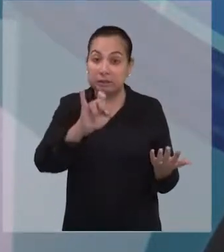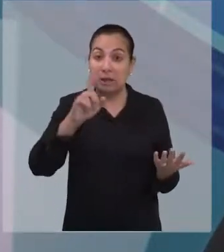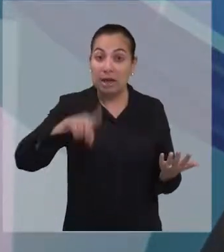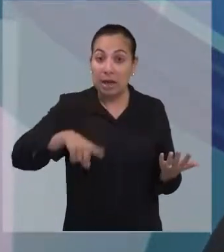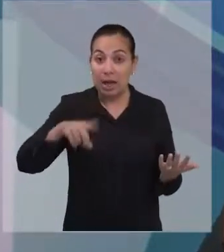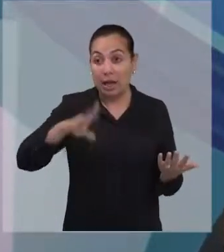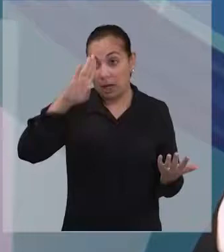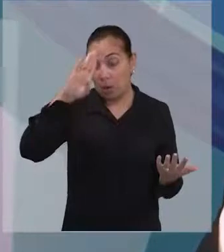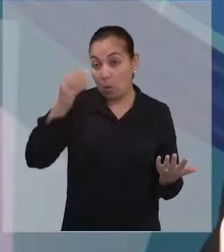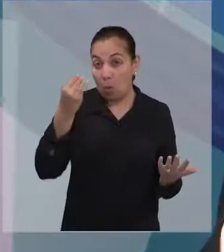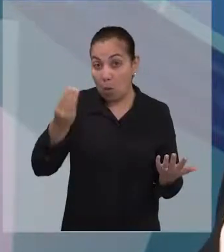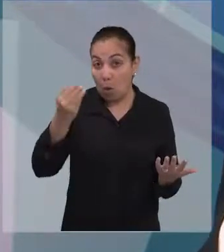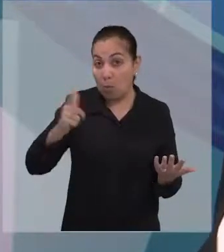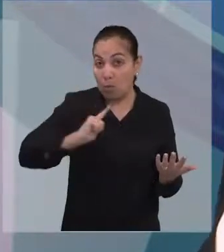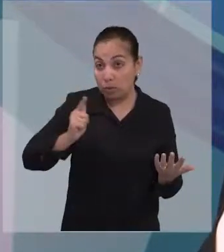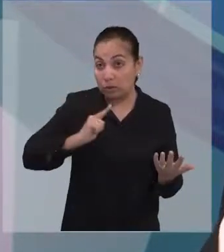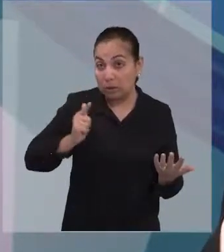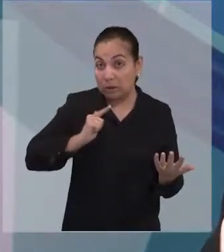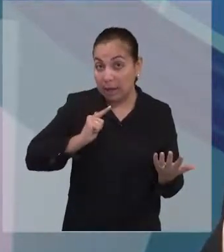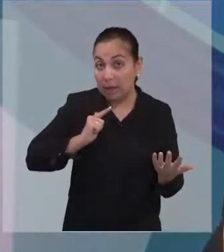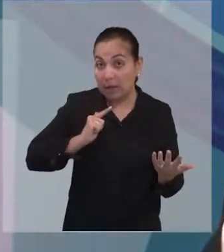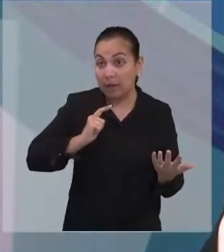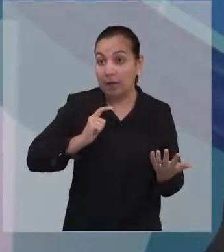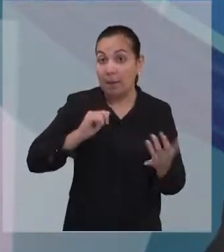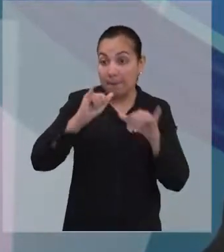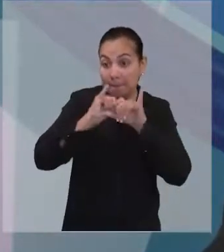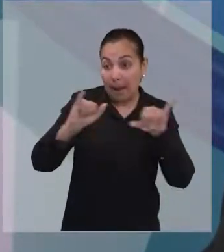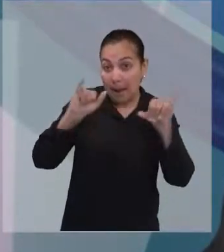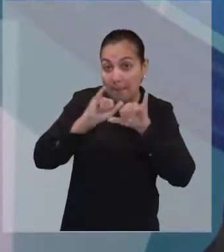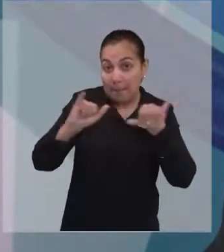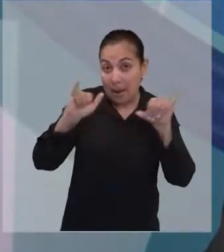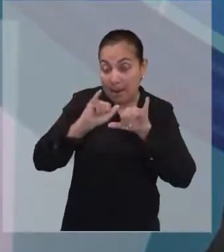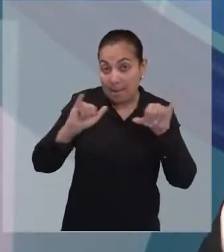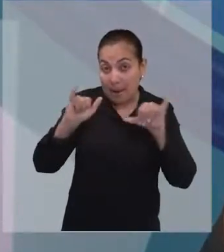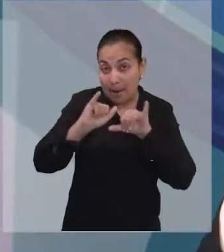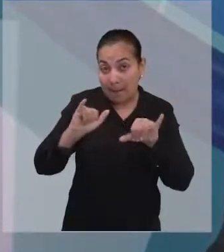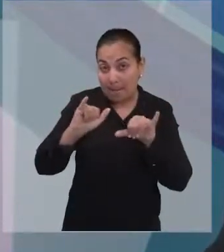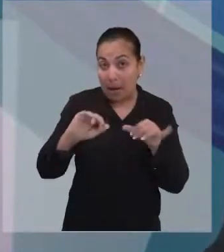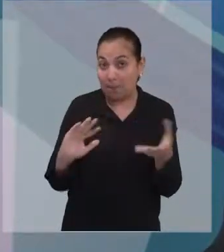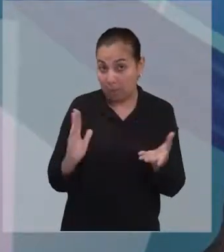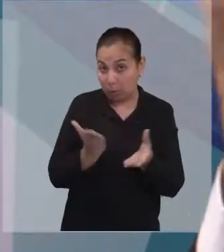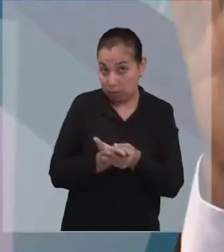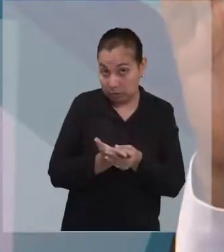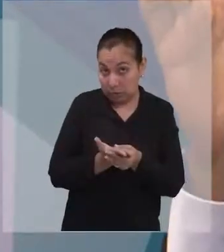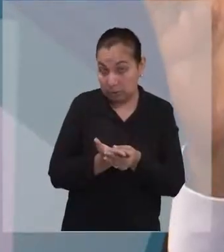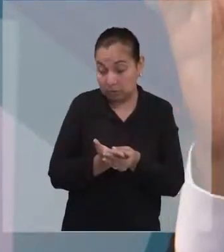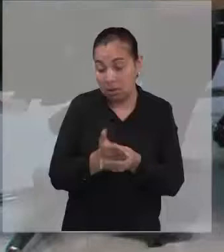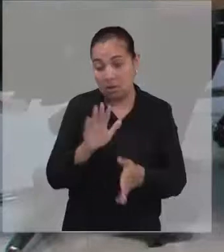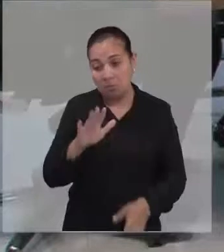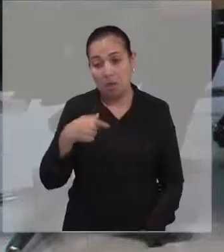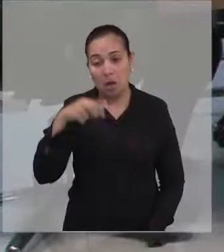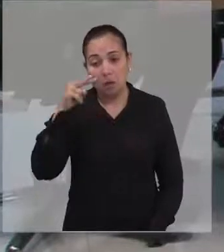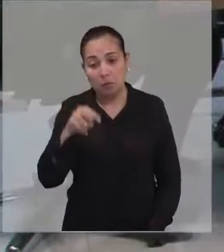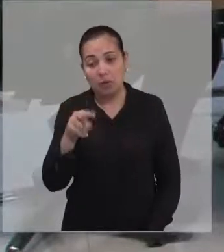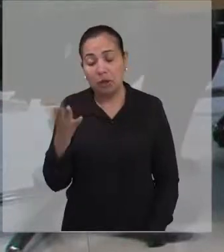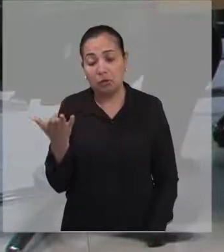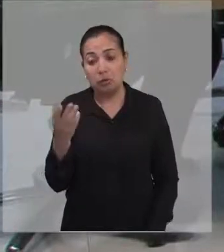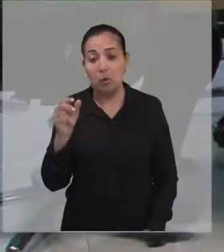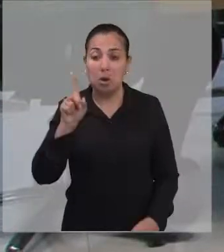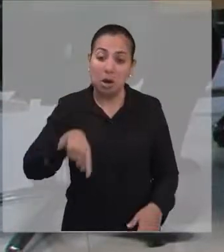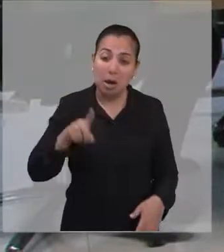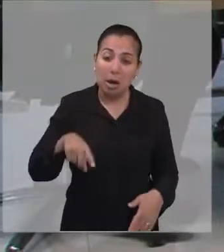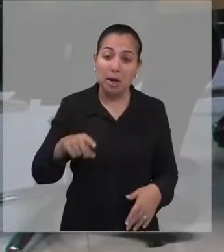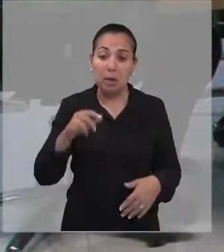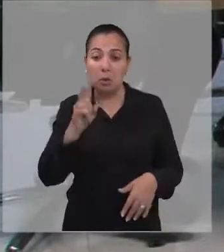da publicidade dos atos processuais, me parece que não é estranho que se publiquem e se dê publicidade aos atos